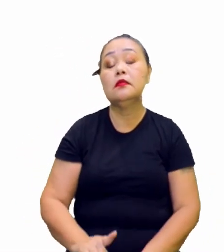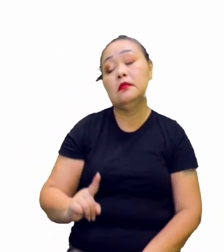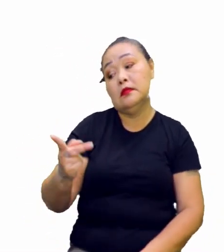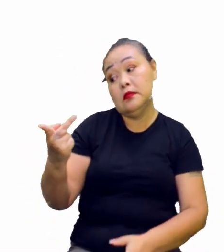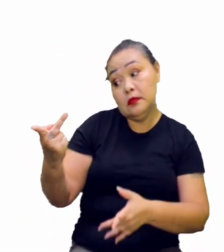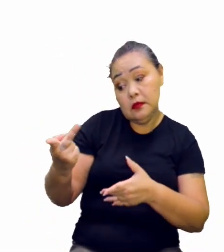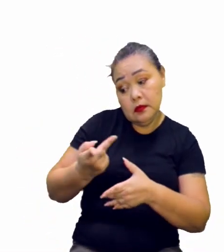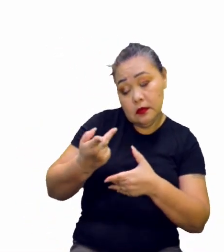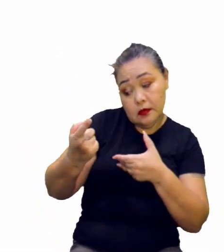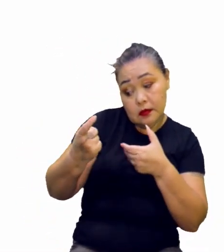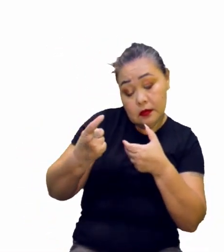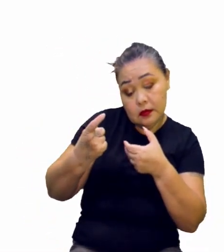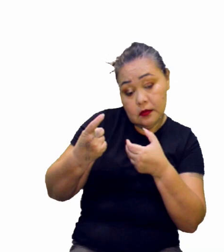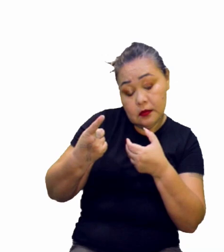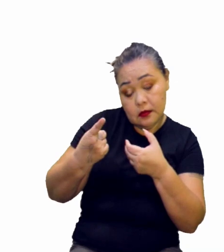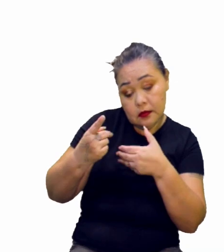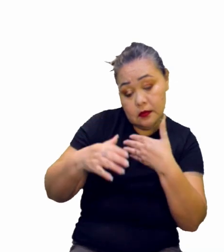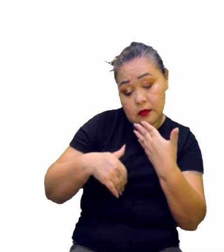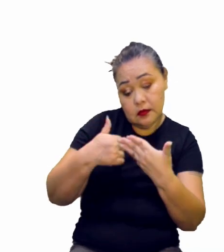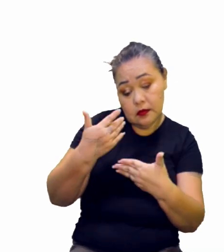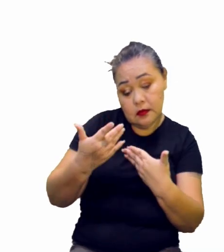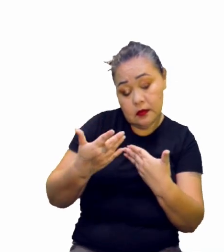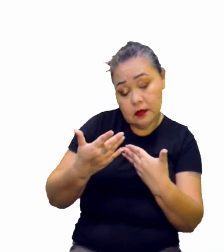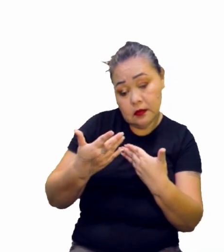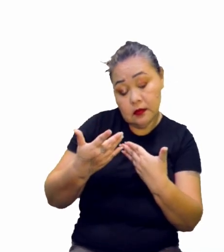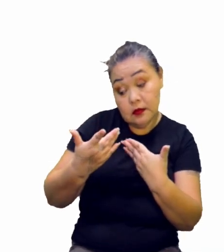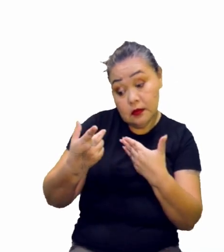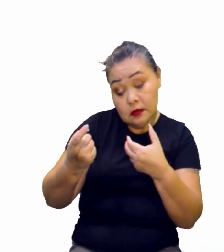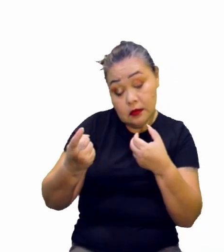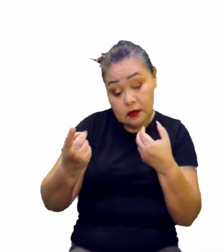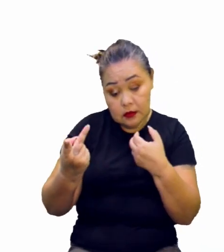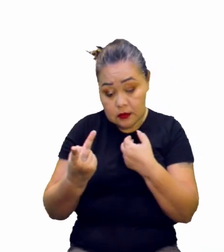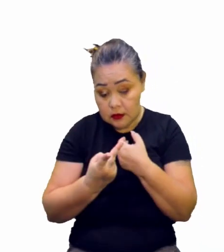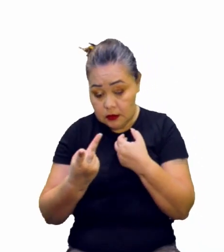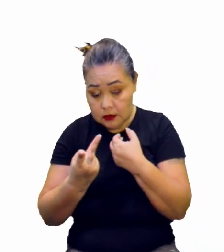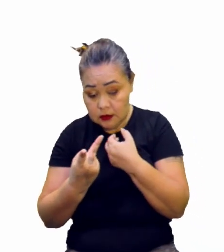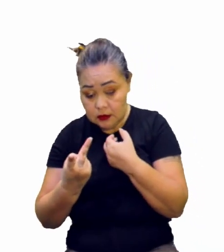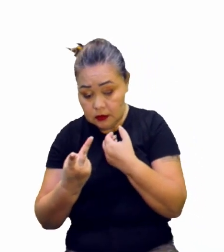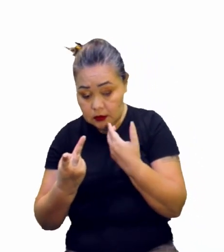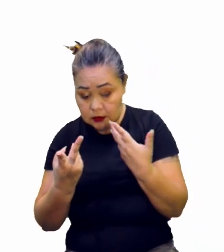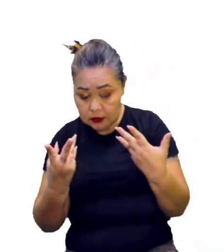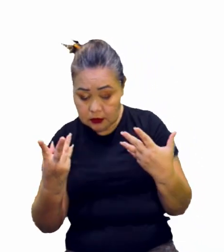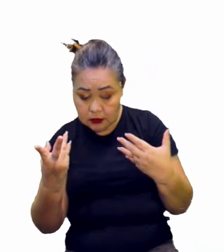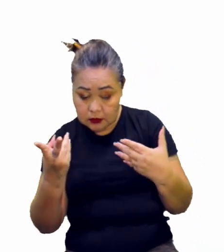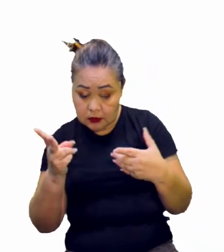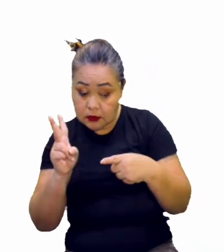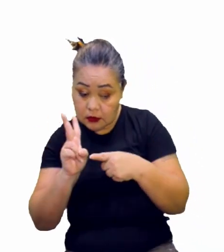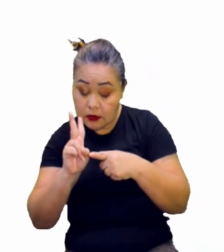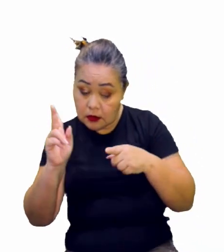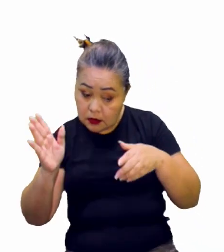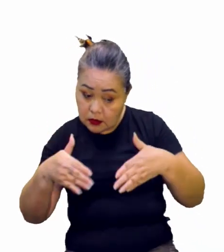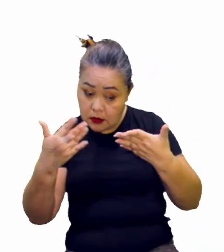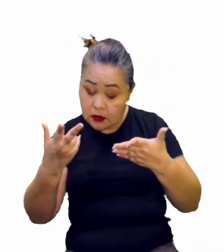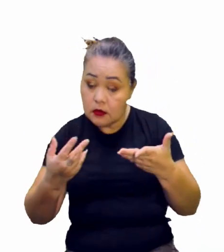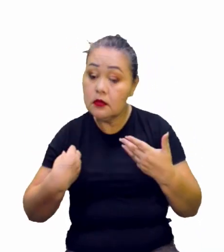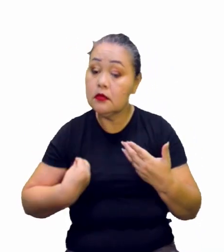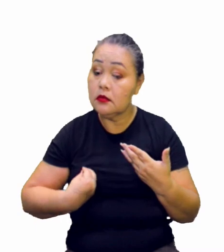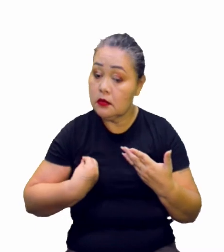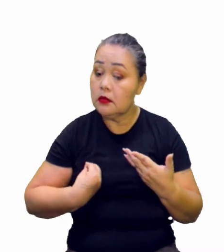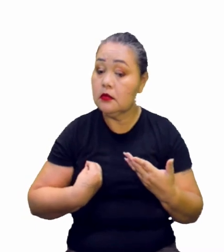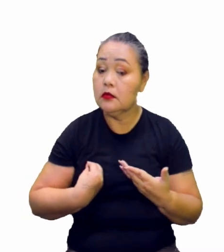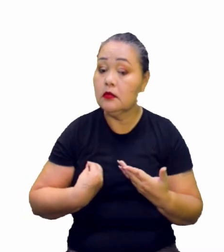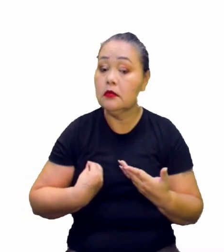muito, além de estarem concentradas, elas têm uma integração para sobreviver grande.